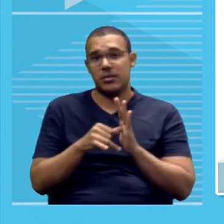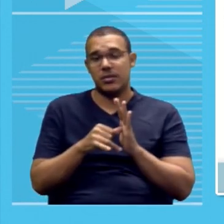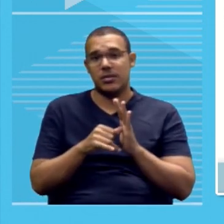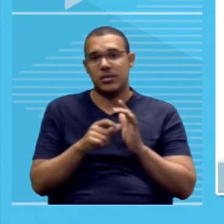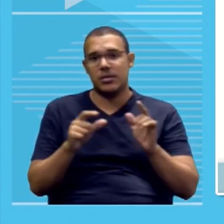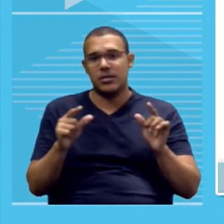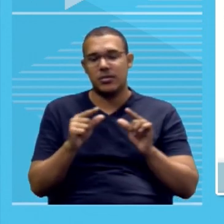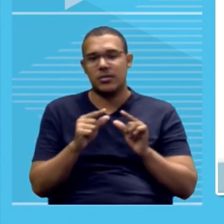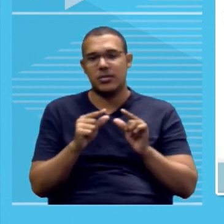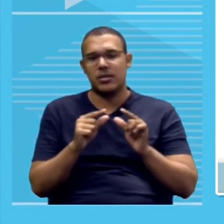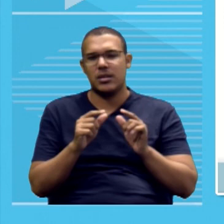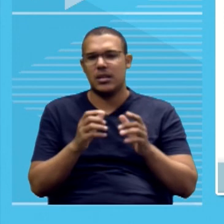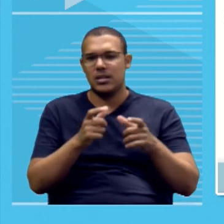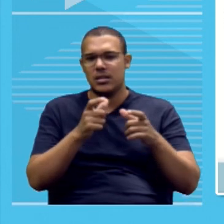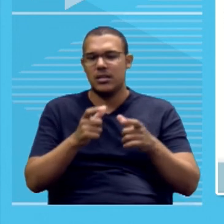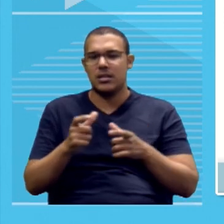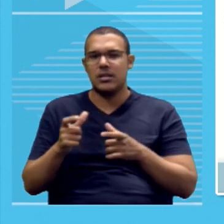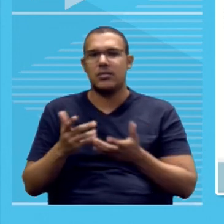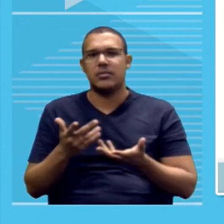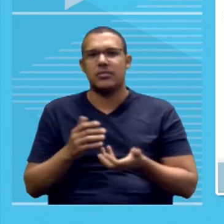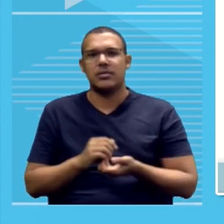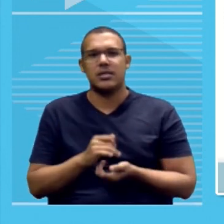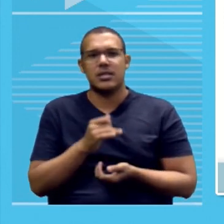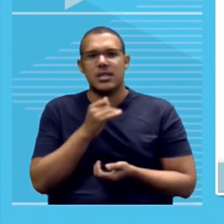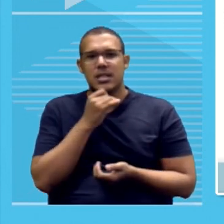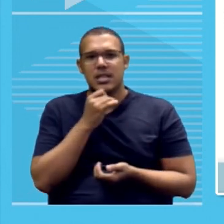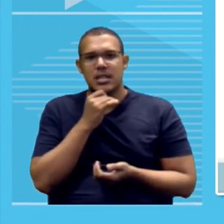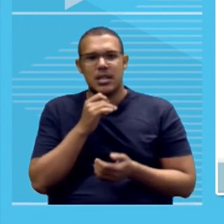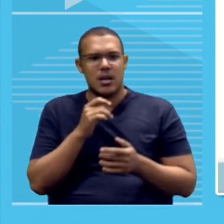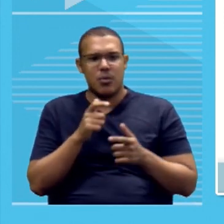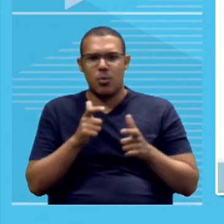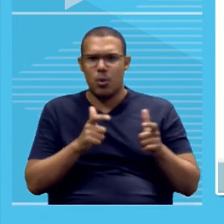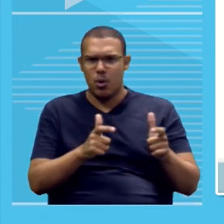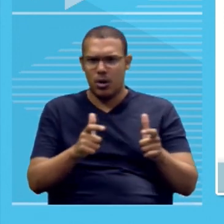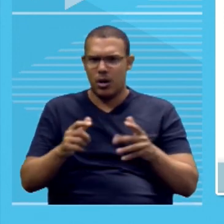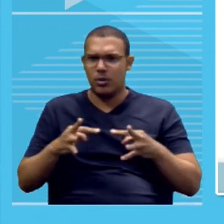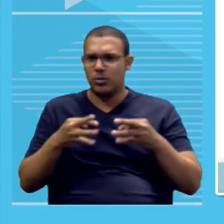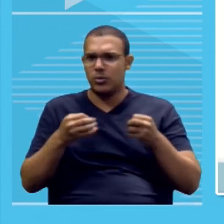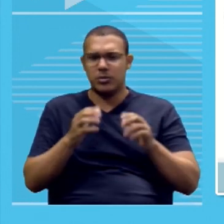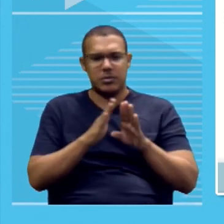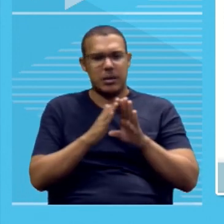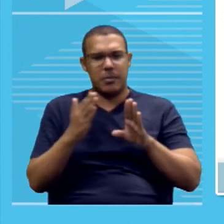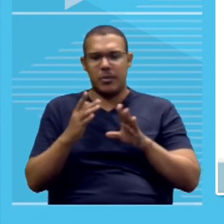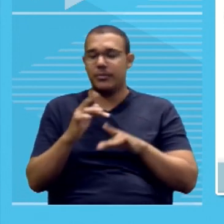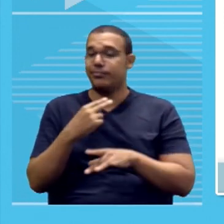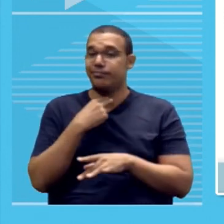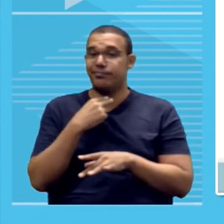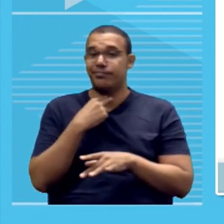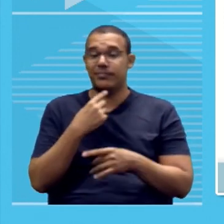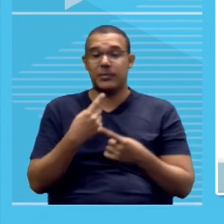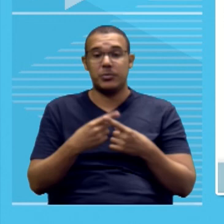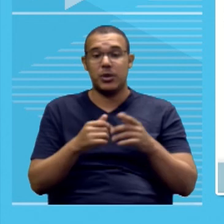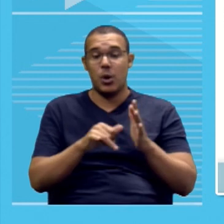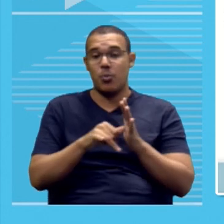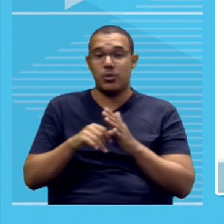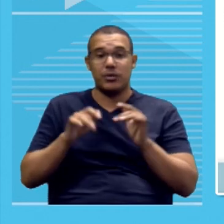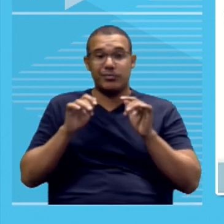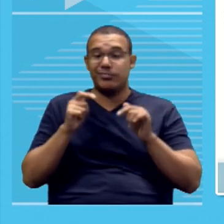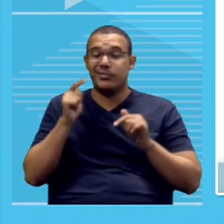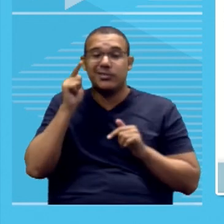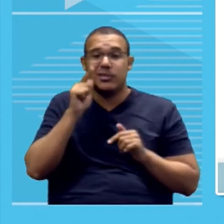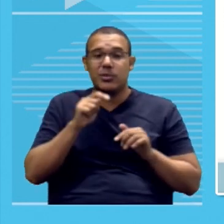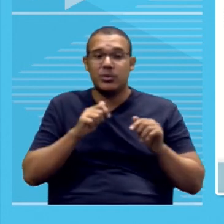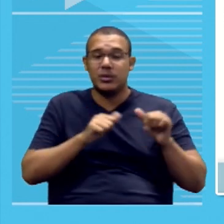aquela quantidade de litros. Se você quer esfriar uma cozinha inteira, não dá pela porta da geladeira. Porque o motor, ele não vai conseguir